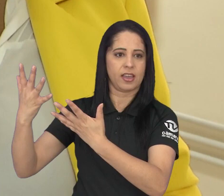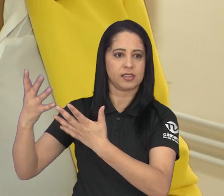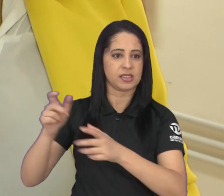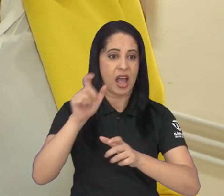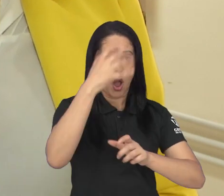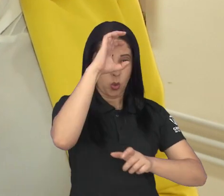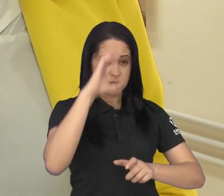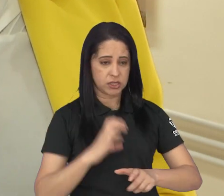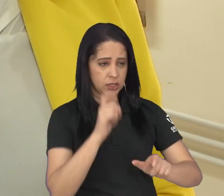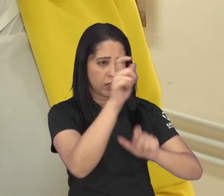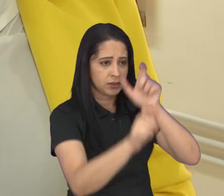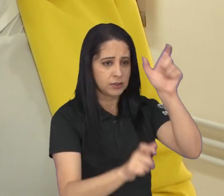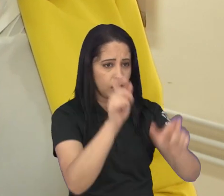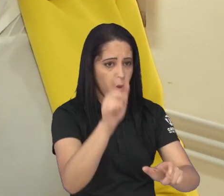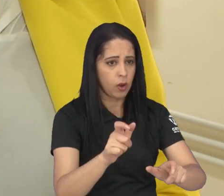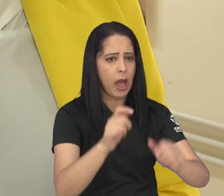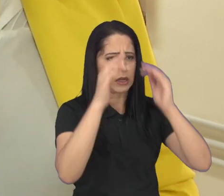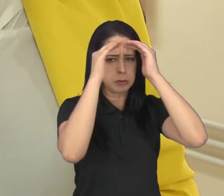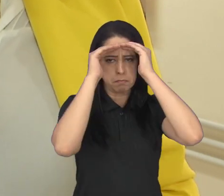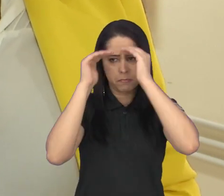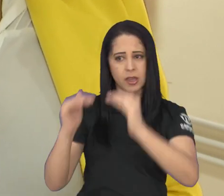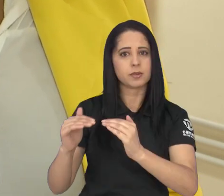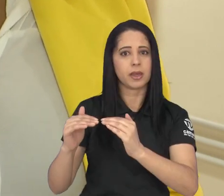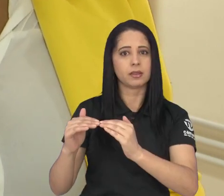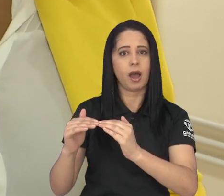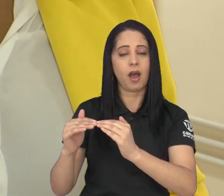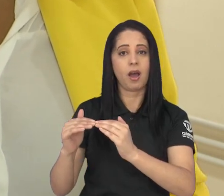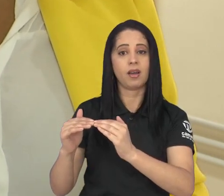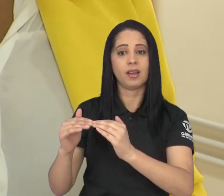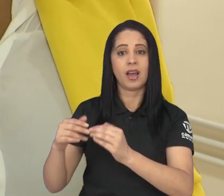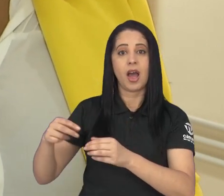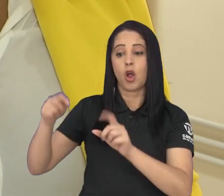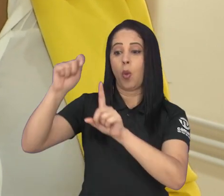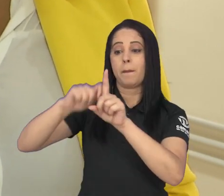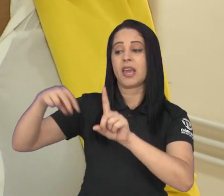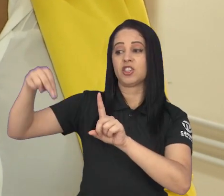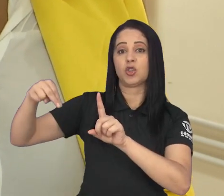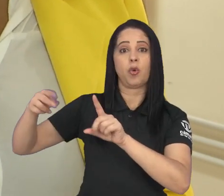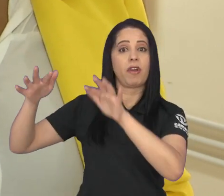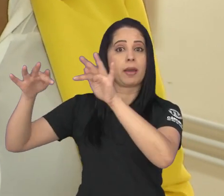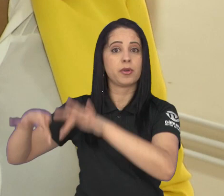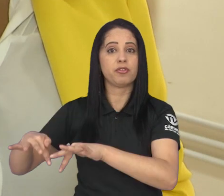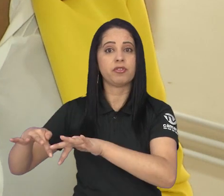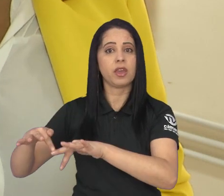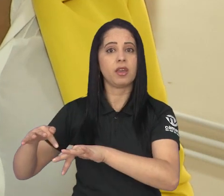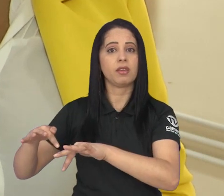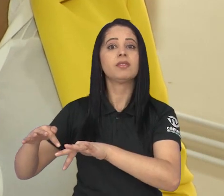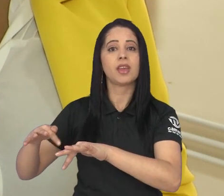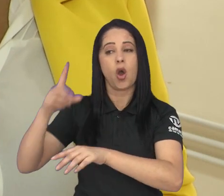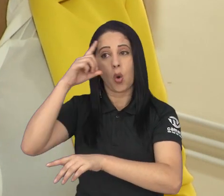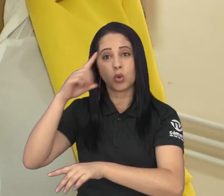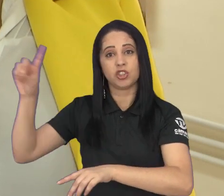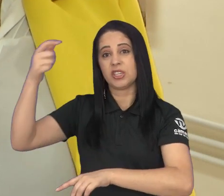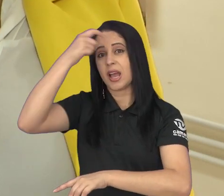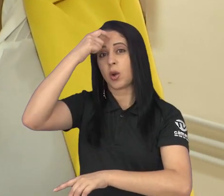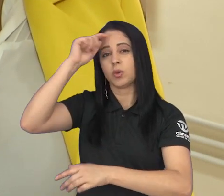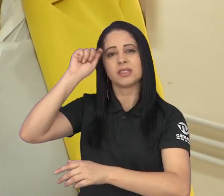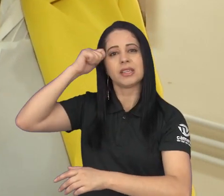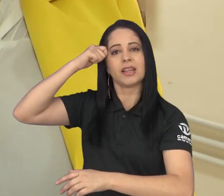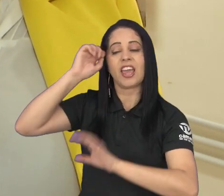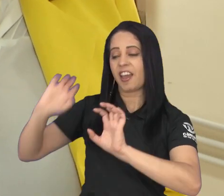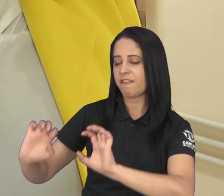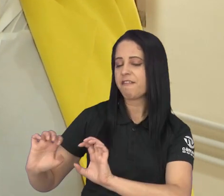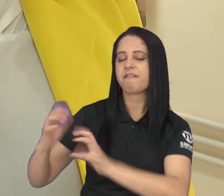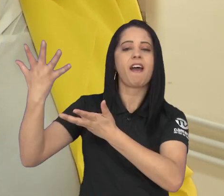cidadão é cumprindo o seu papel é quando chega no final do ano naturalmente passa a ser uma data a ser realmente